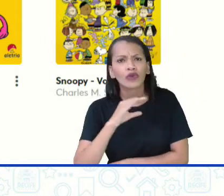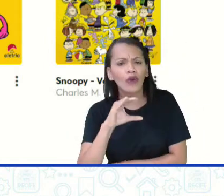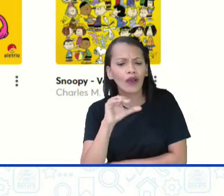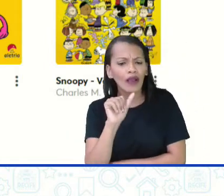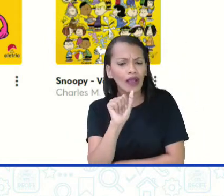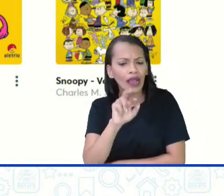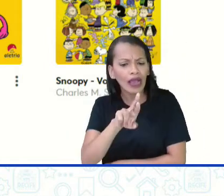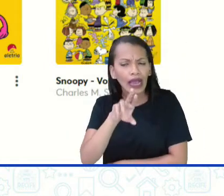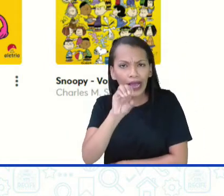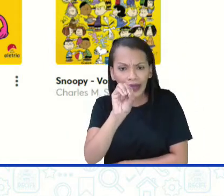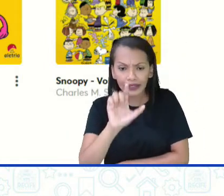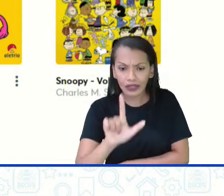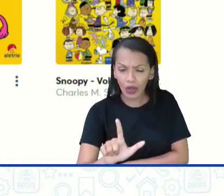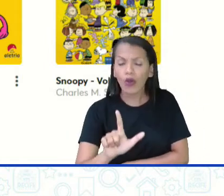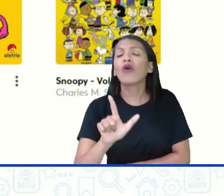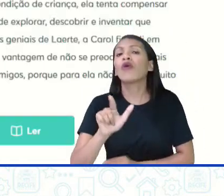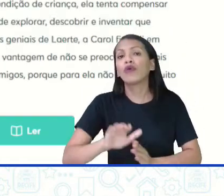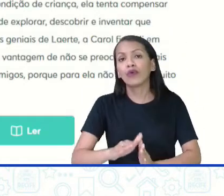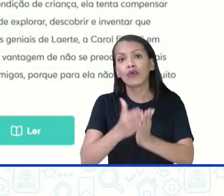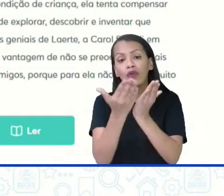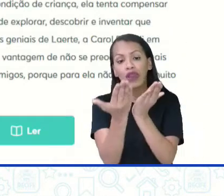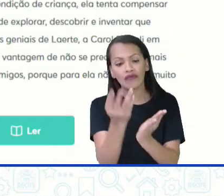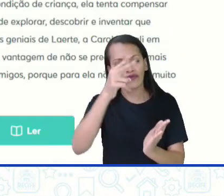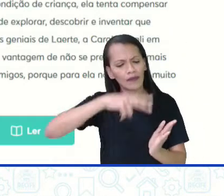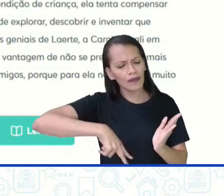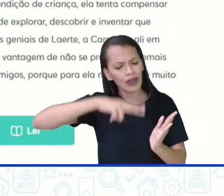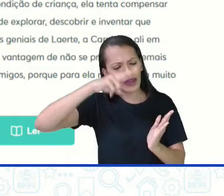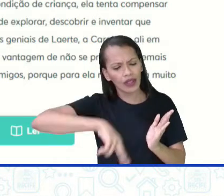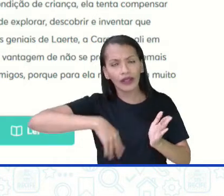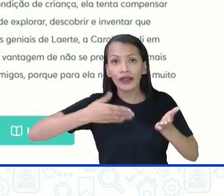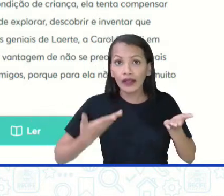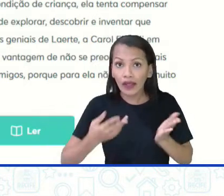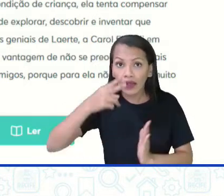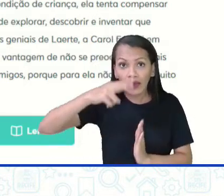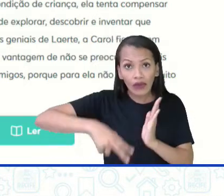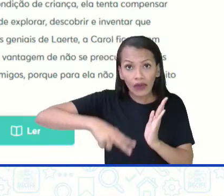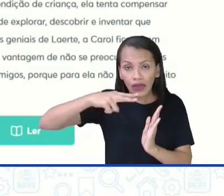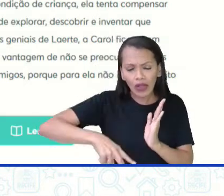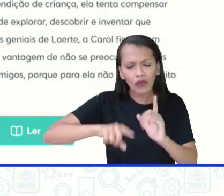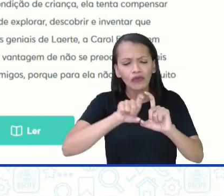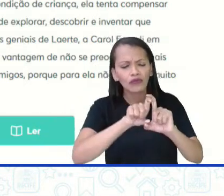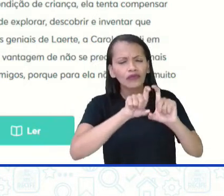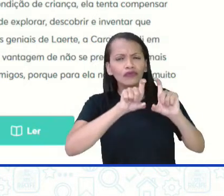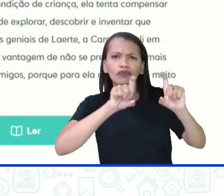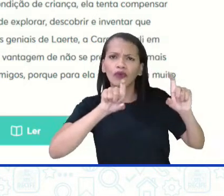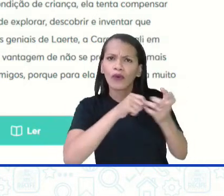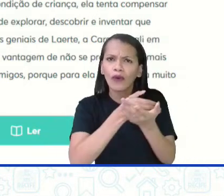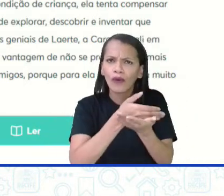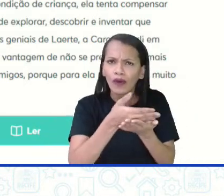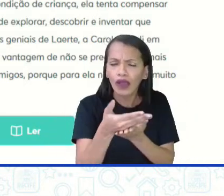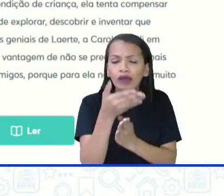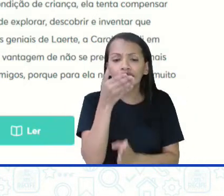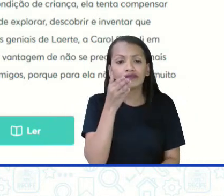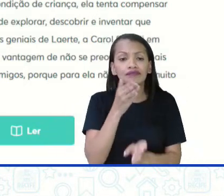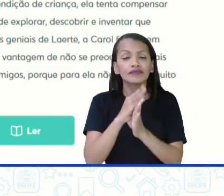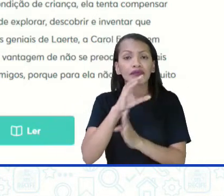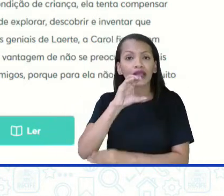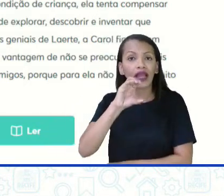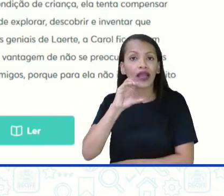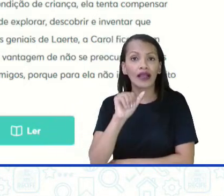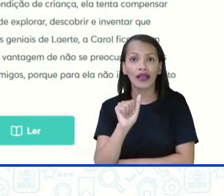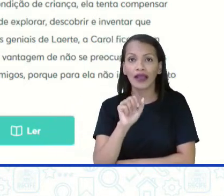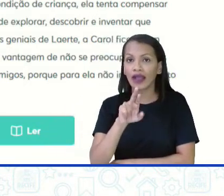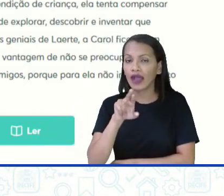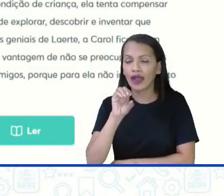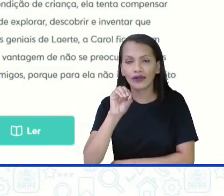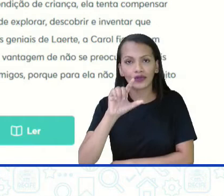escolheu esse livro para leitura. E ela leu a sinopse. Ela descobriu que Carol não é